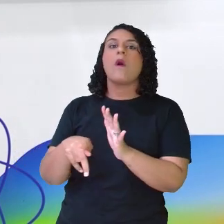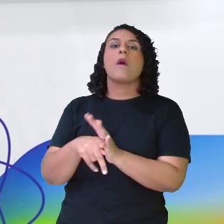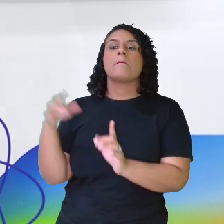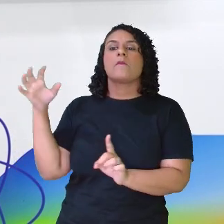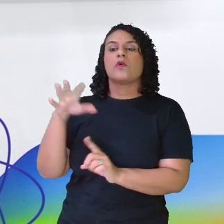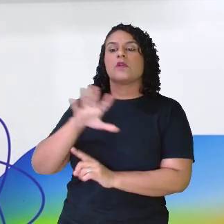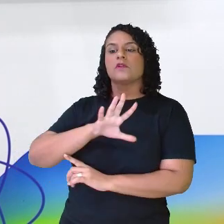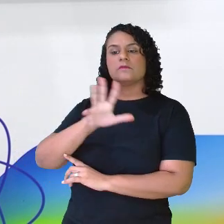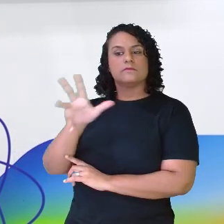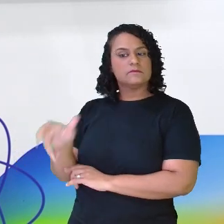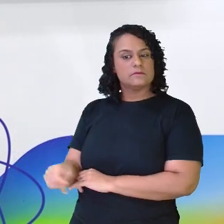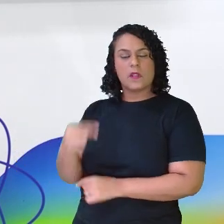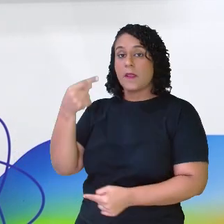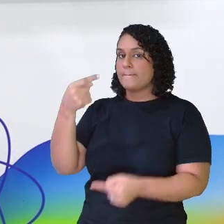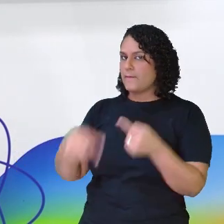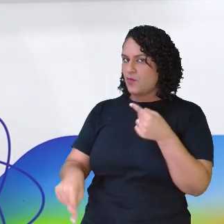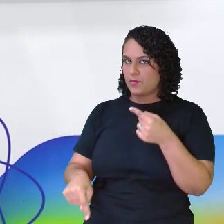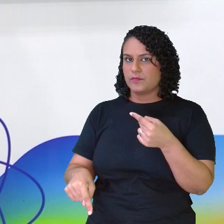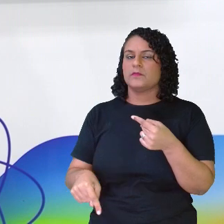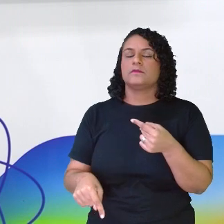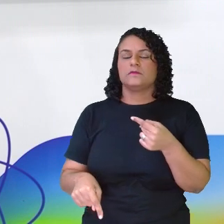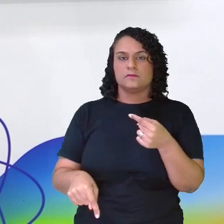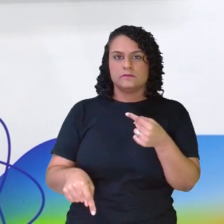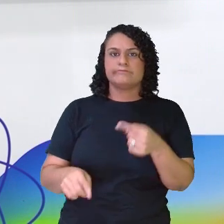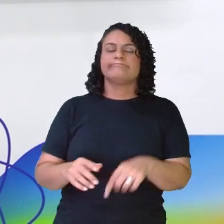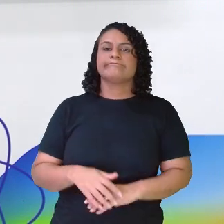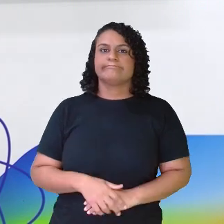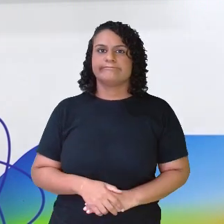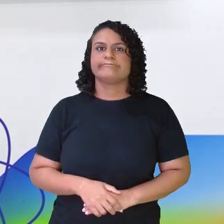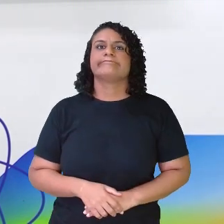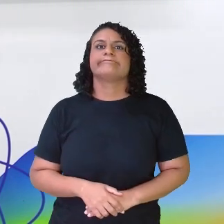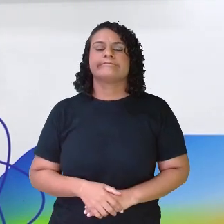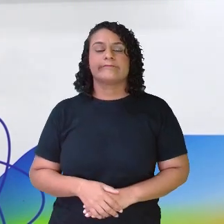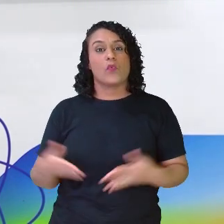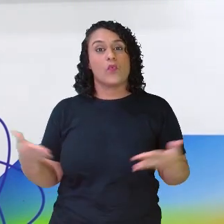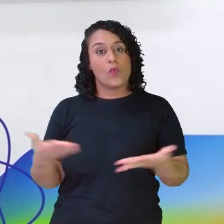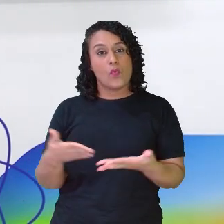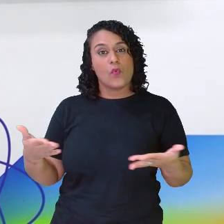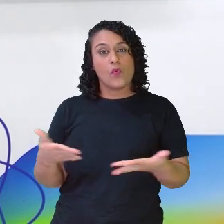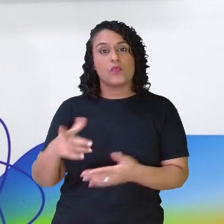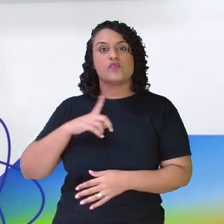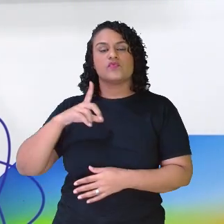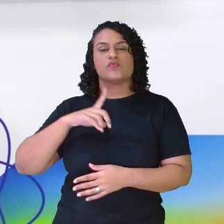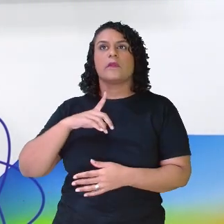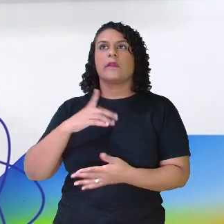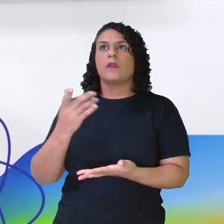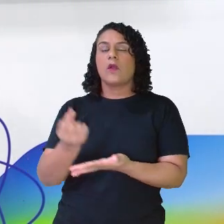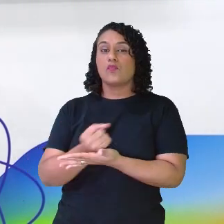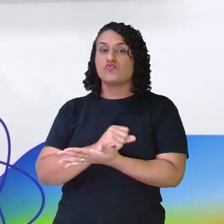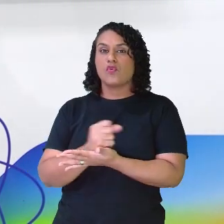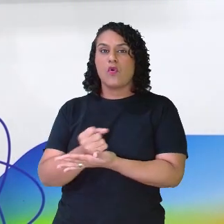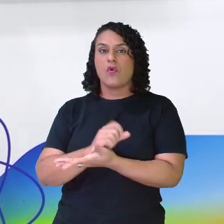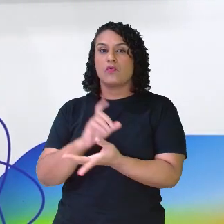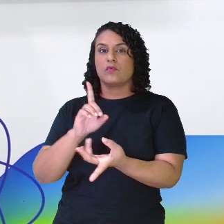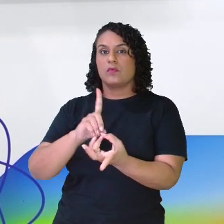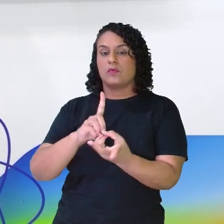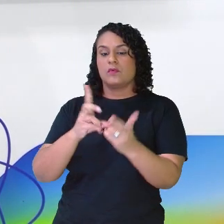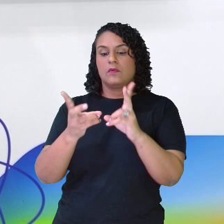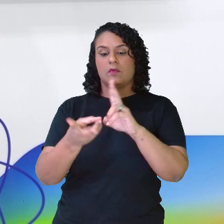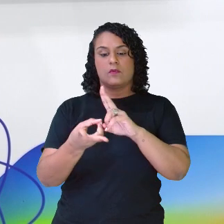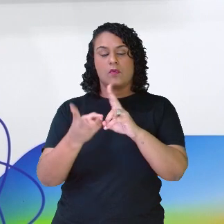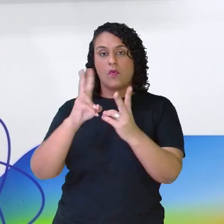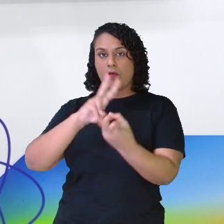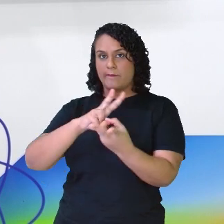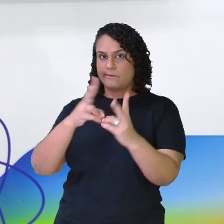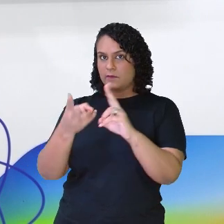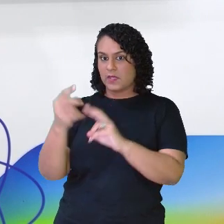eram permitidos. Inclusive, esportes, por exemplo, que hoje nós conhecemos como a capoeira, era proibido. Passou um tempo no nosso